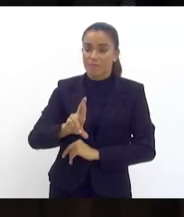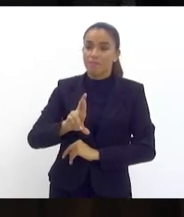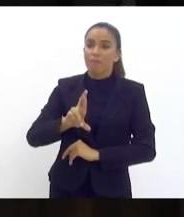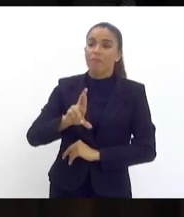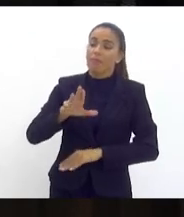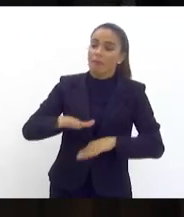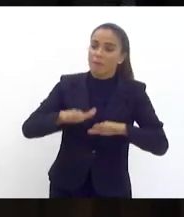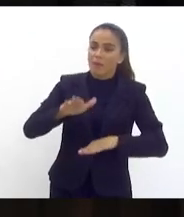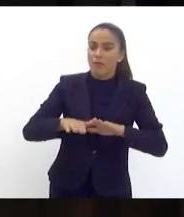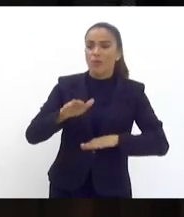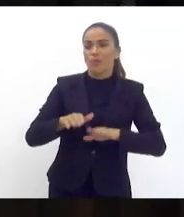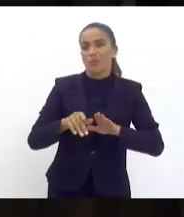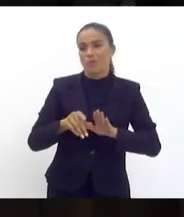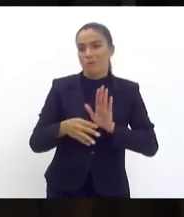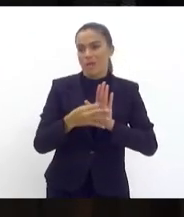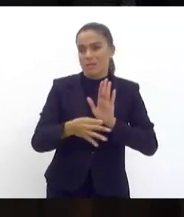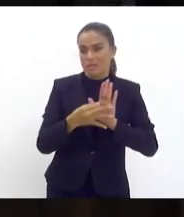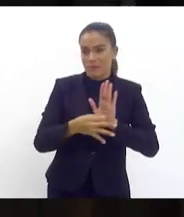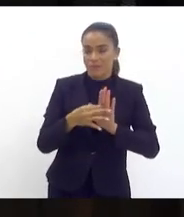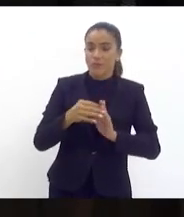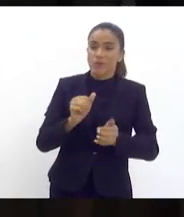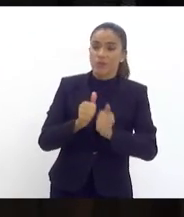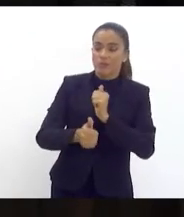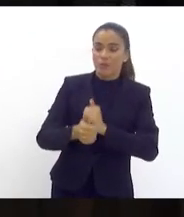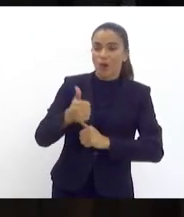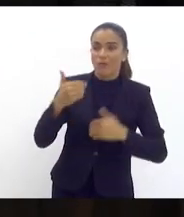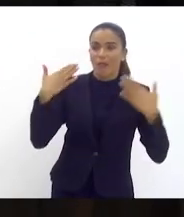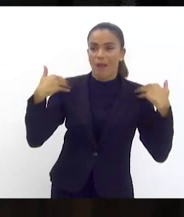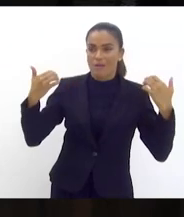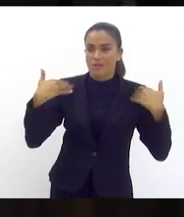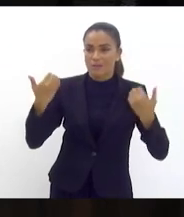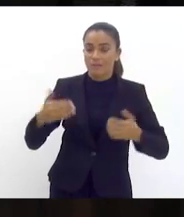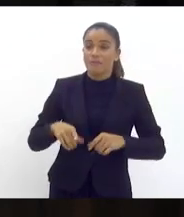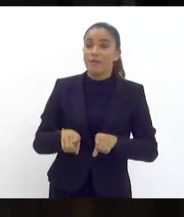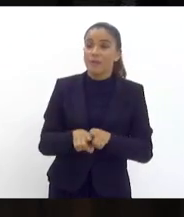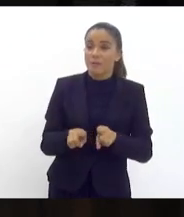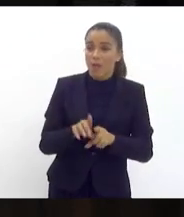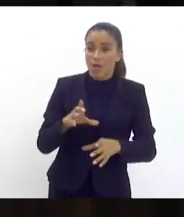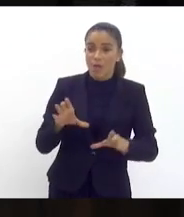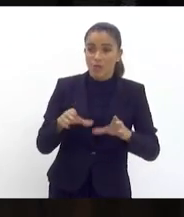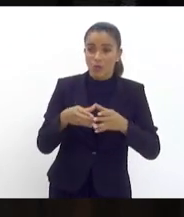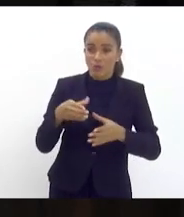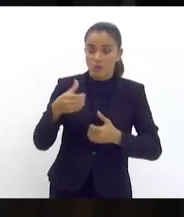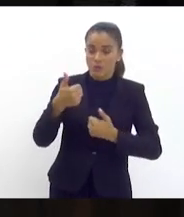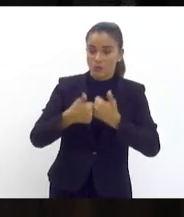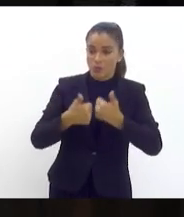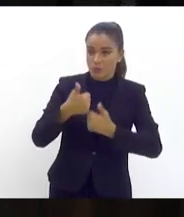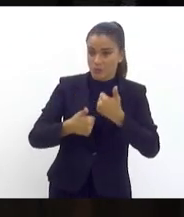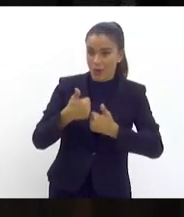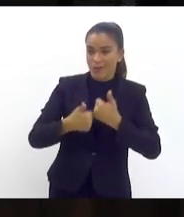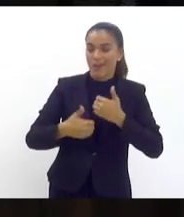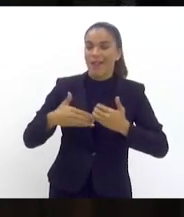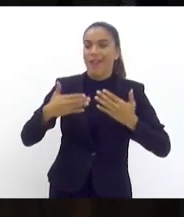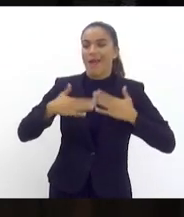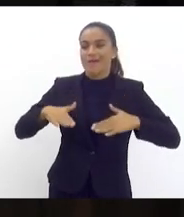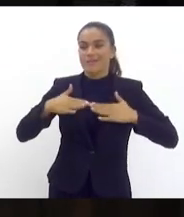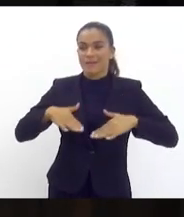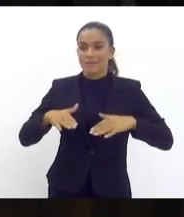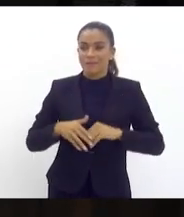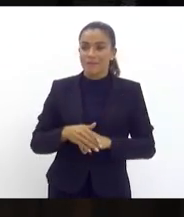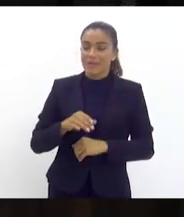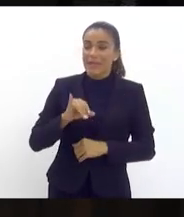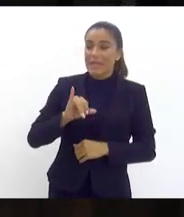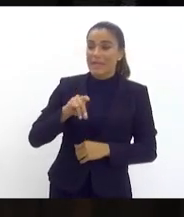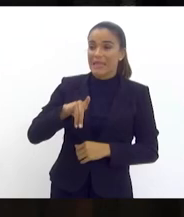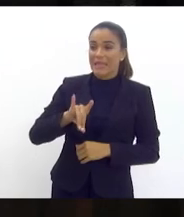parecer da Comissão de Esporte e Lazer. Para emitir parecer pela Comissão de Esporte e Lazer, nossa querida amiga deputada